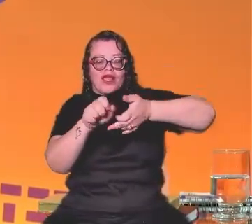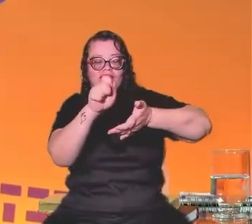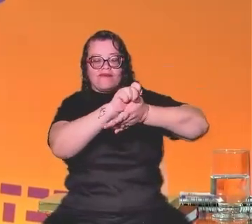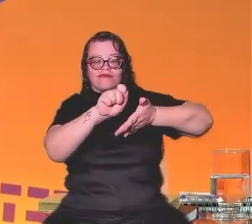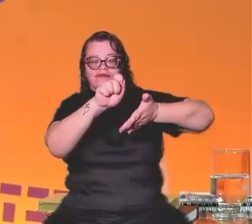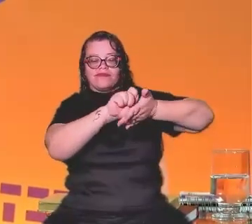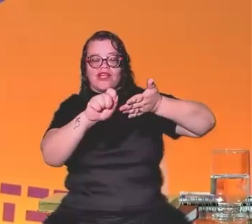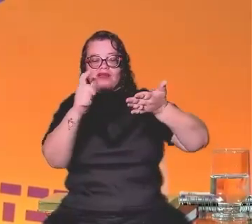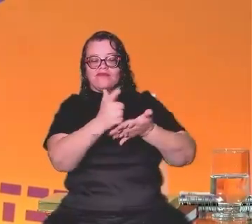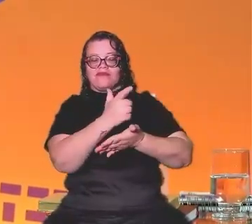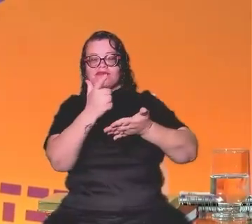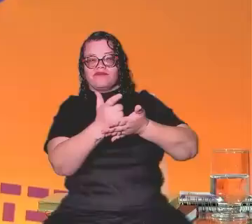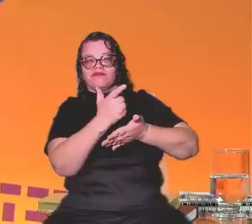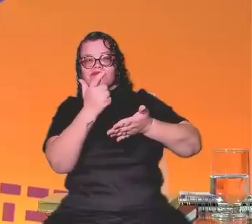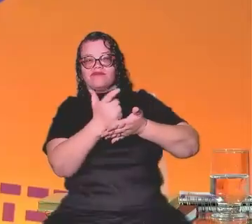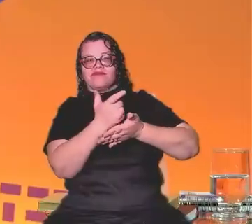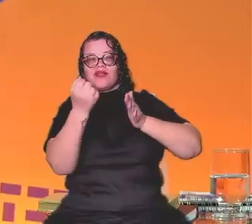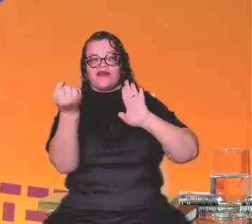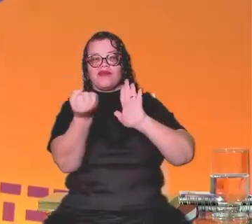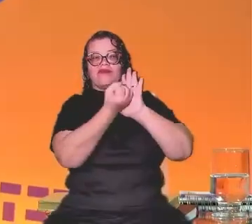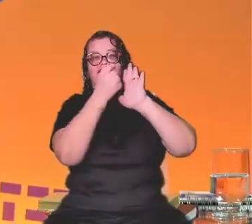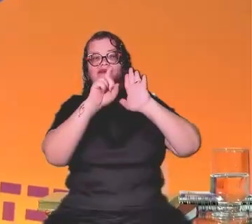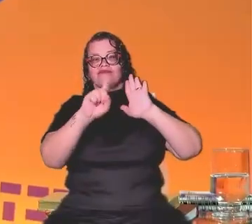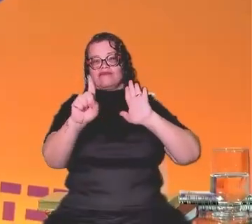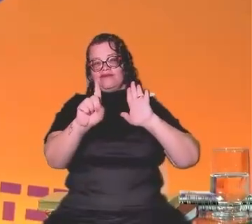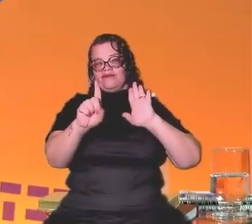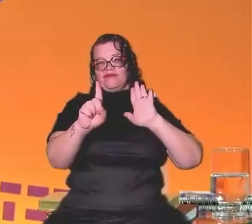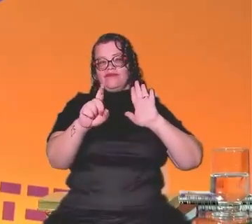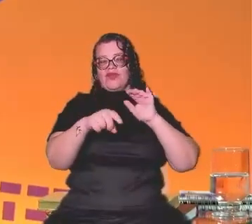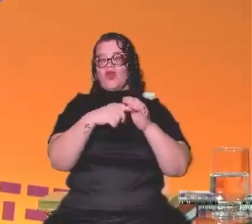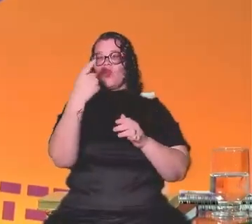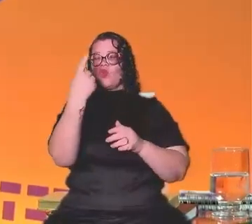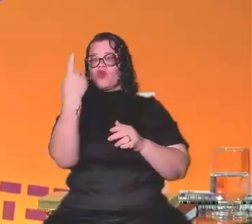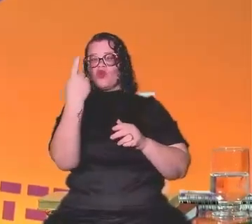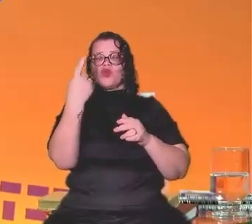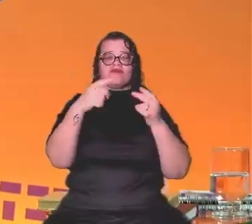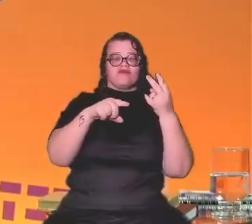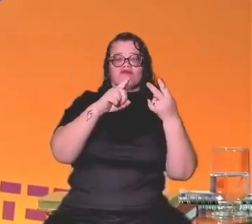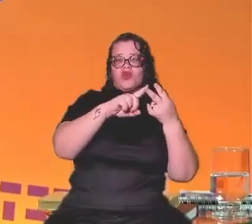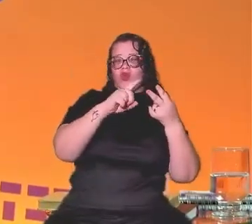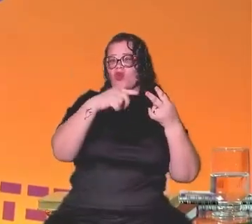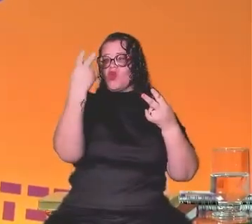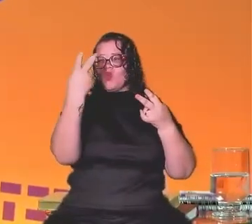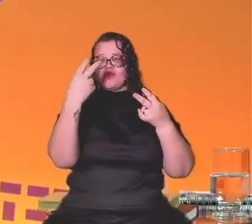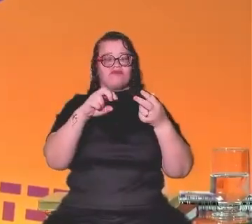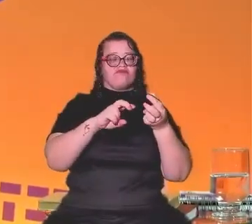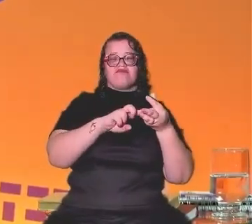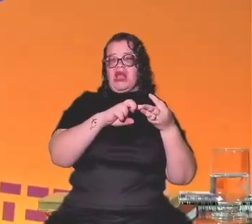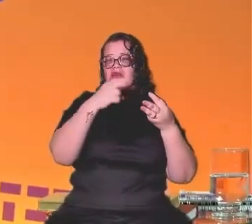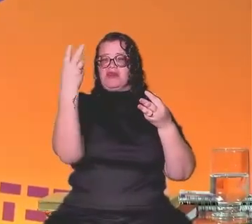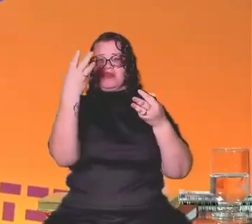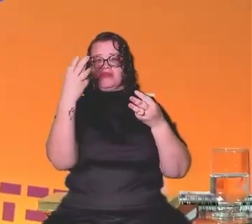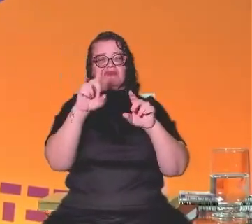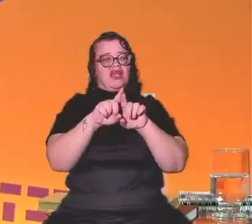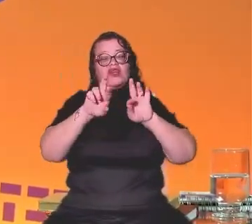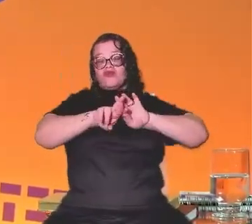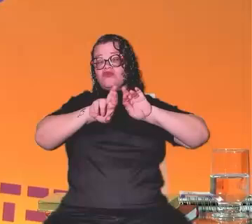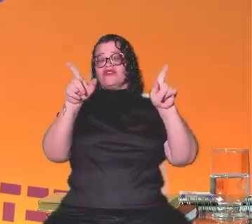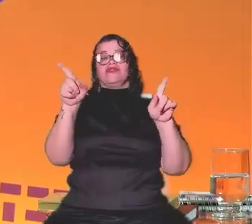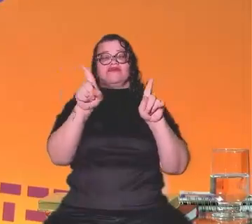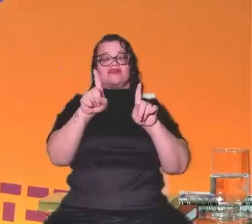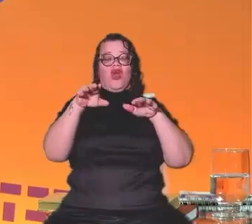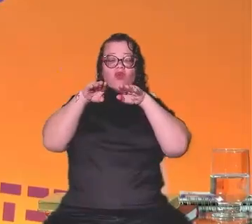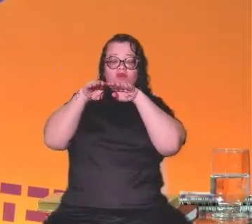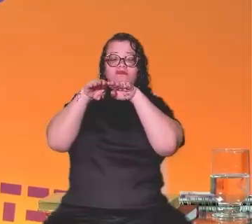de cartório. O garrafinha número 1 não é diferente do garrafinha número 2 ou número 3. foram